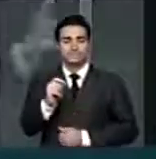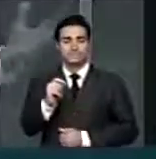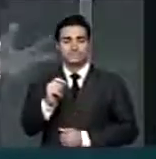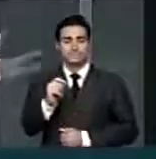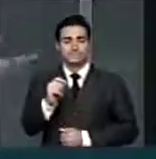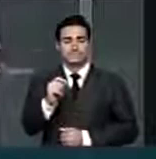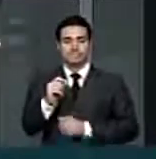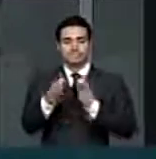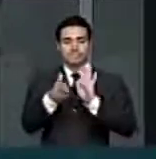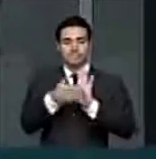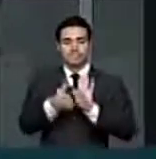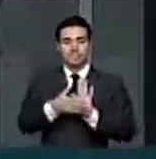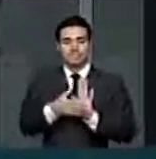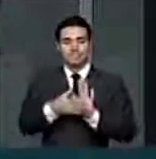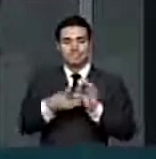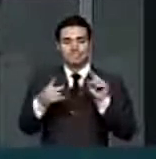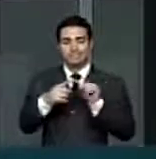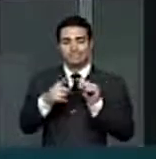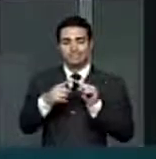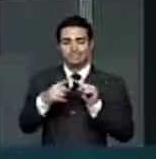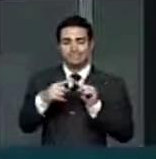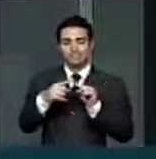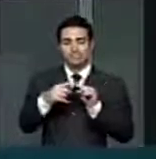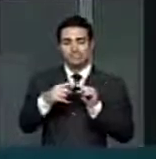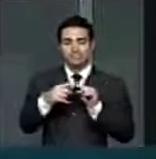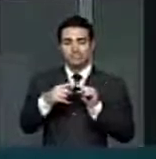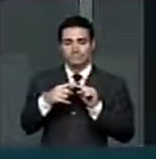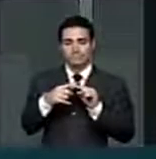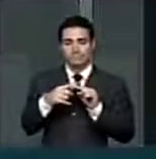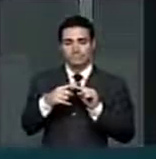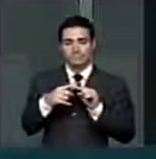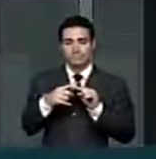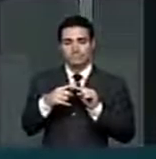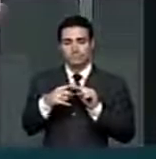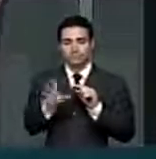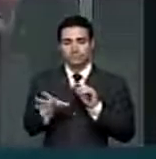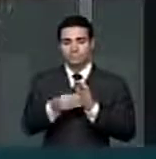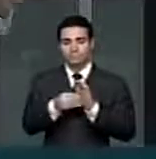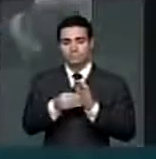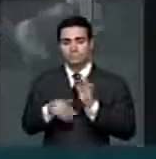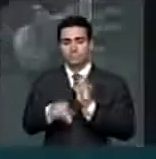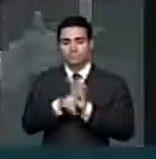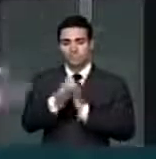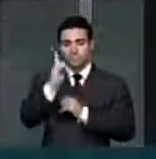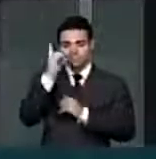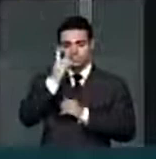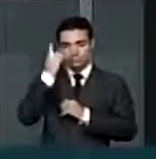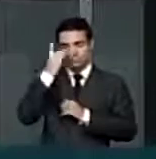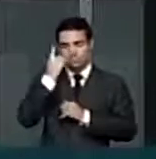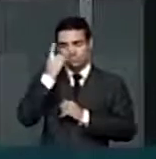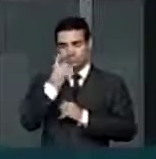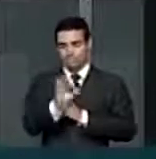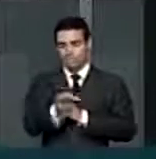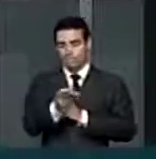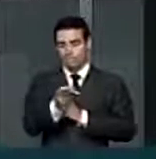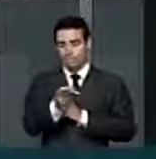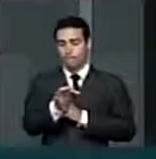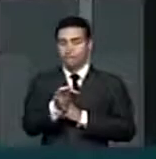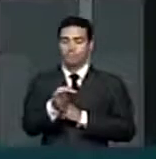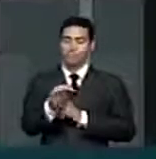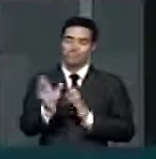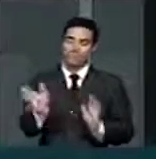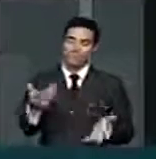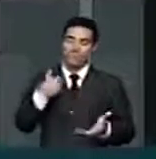esta proposta se refere exclusivamente às emendas dos parlamentares. Eu aí